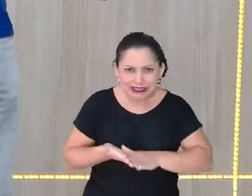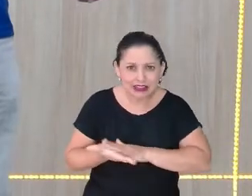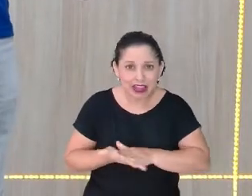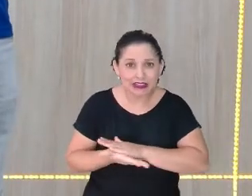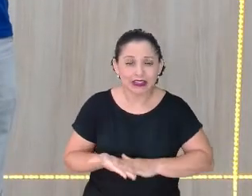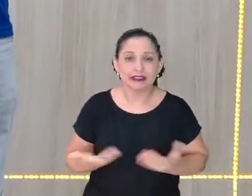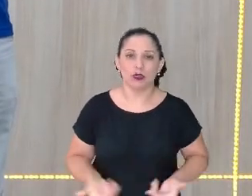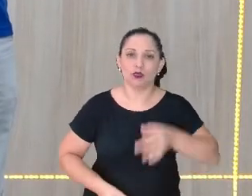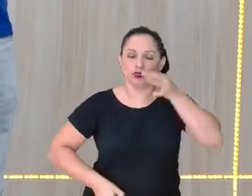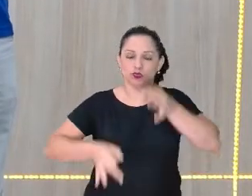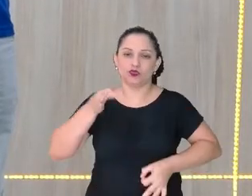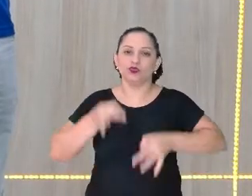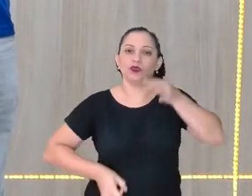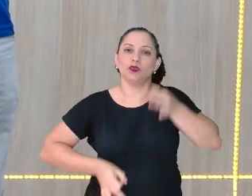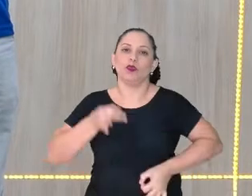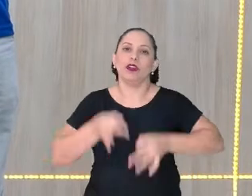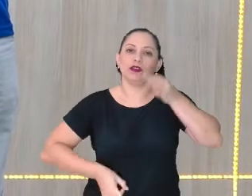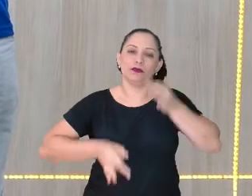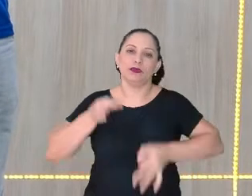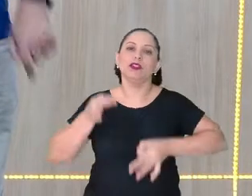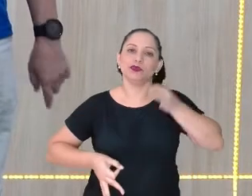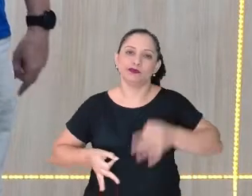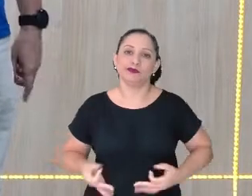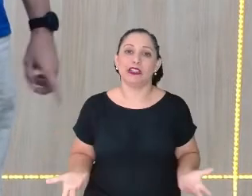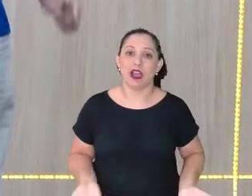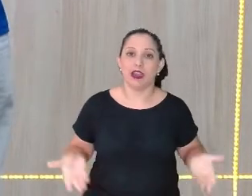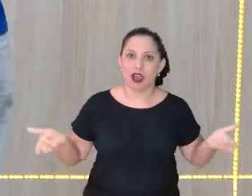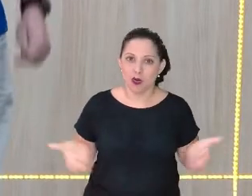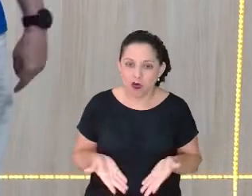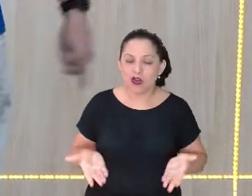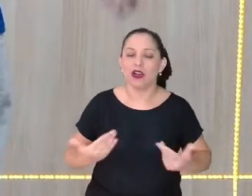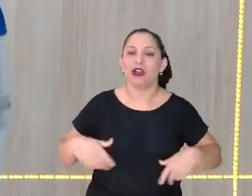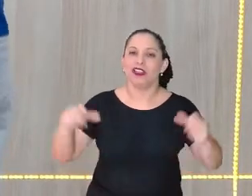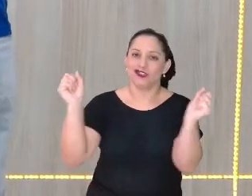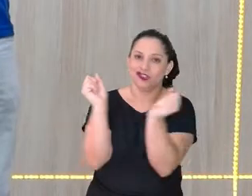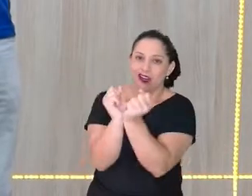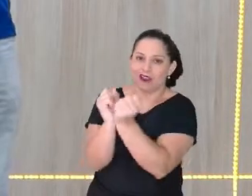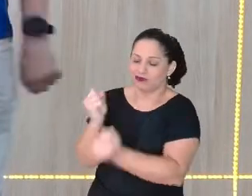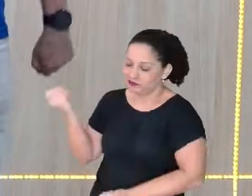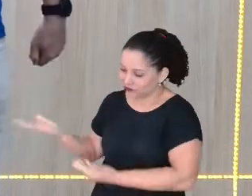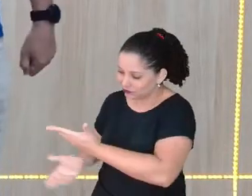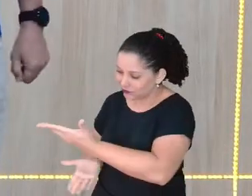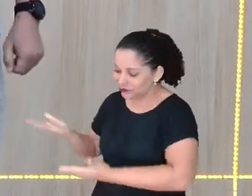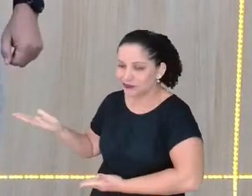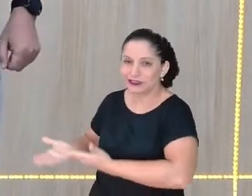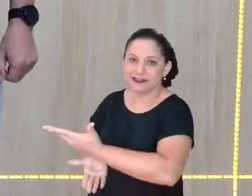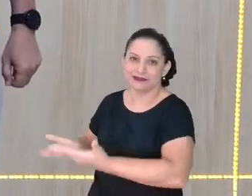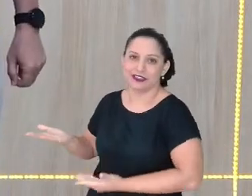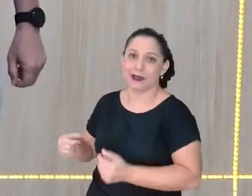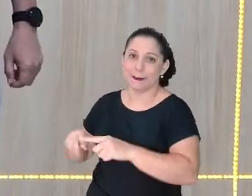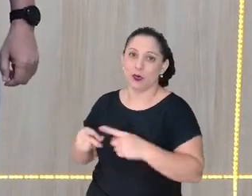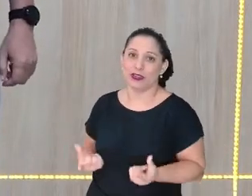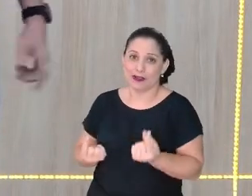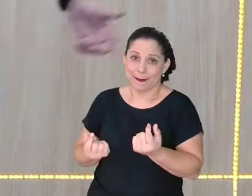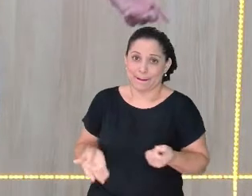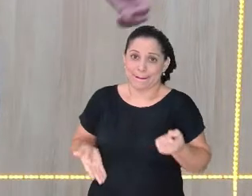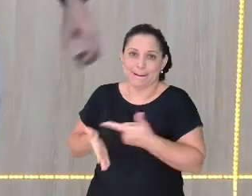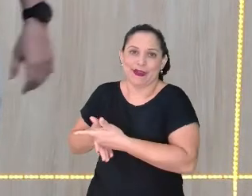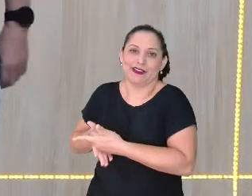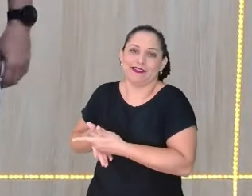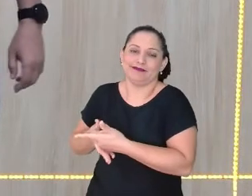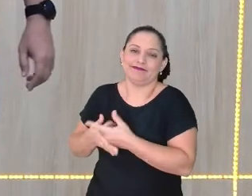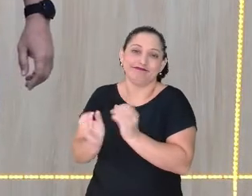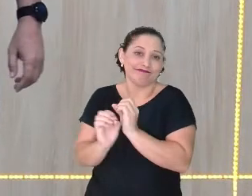magistrado e aí eu ia me tornar escravo dele até pagar a dívida. Era escravidão por dívida. Existia. Vê que